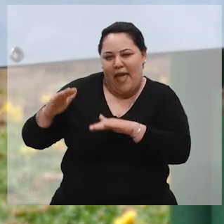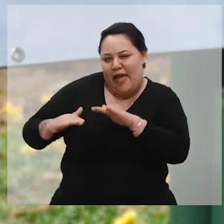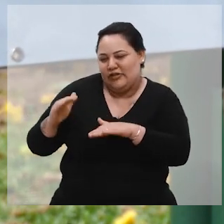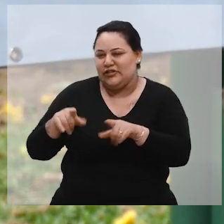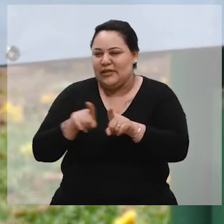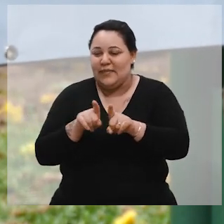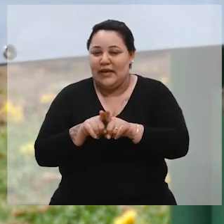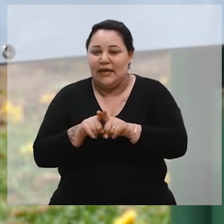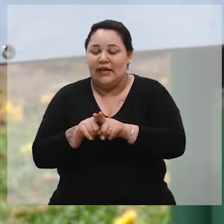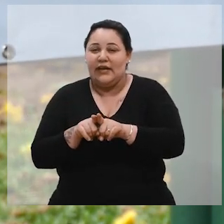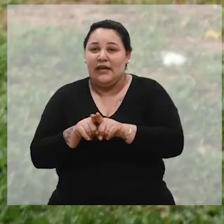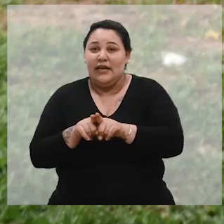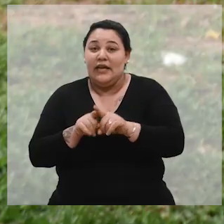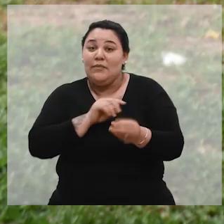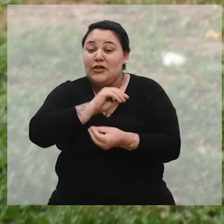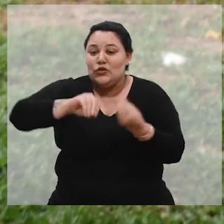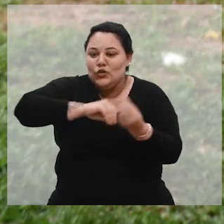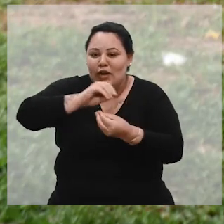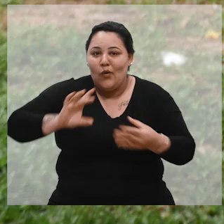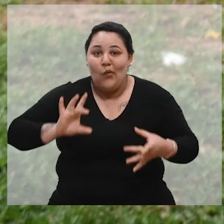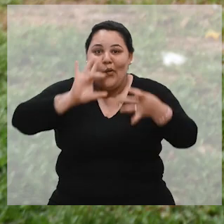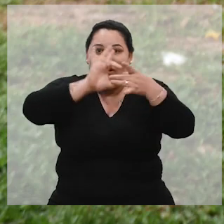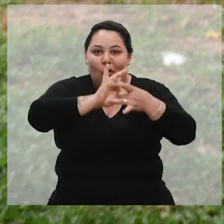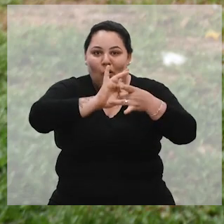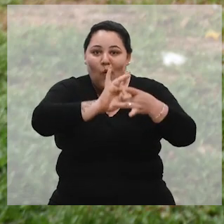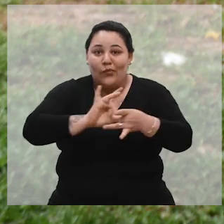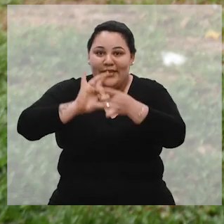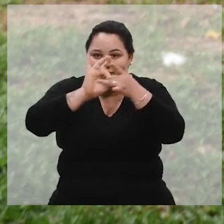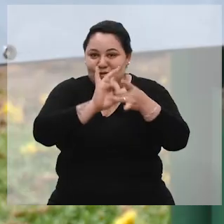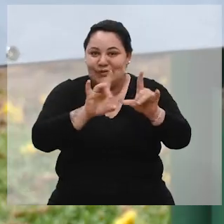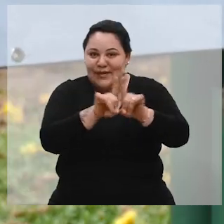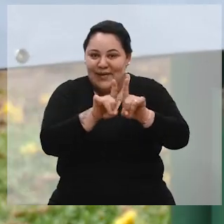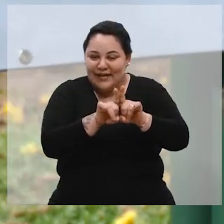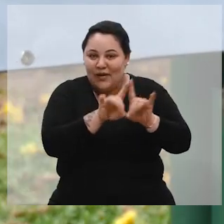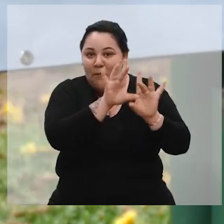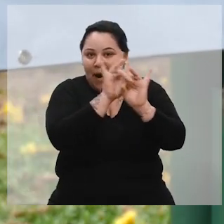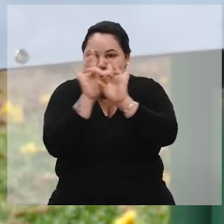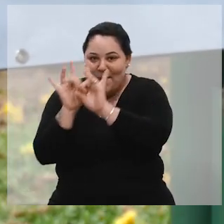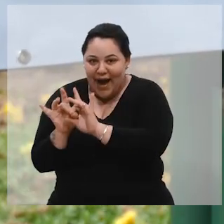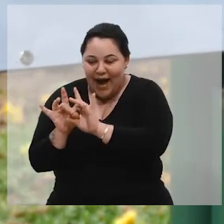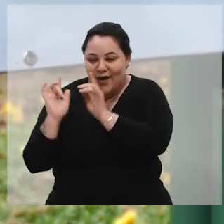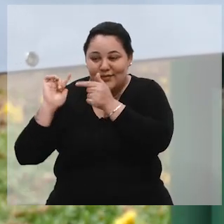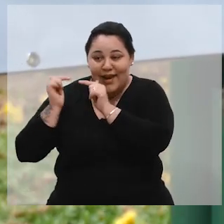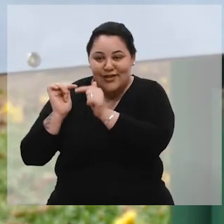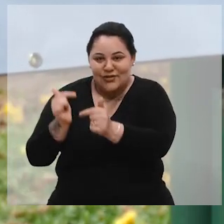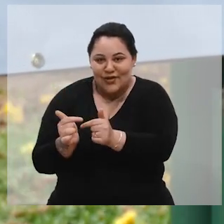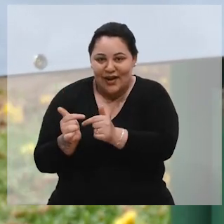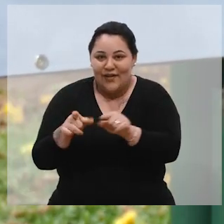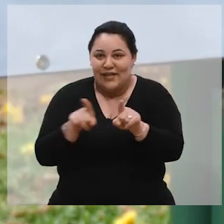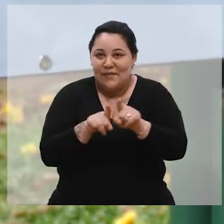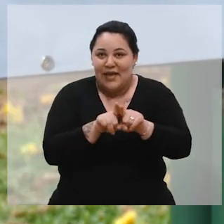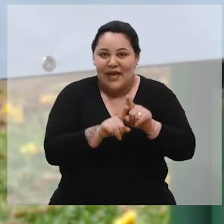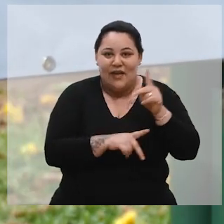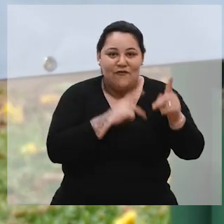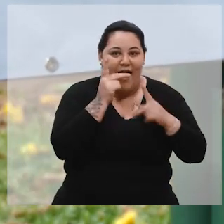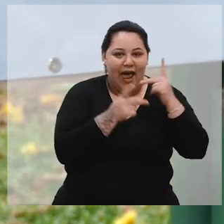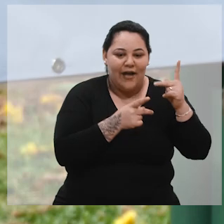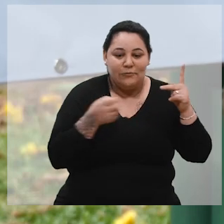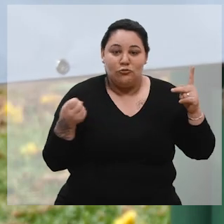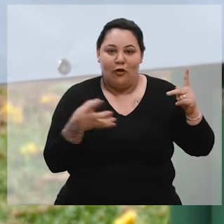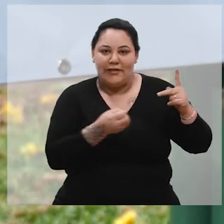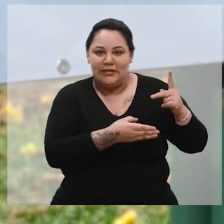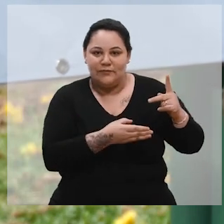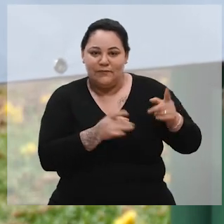e jogando aqui no contexto atual entre entre o tradicional e o dito